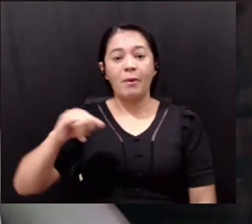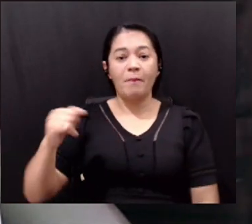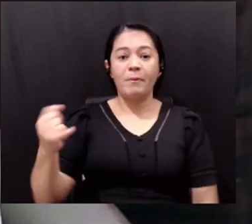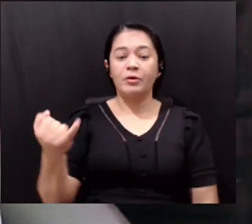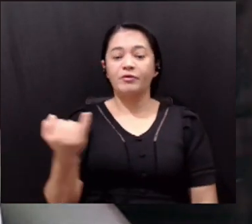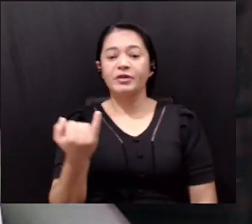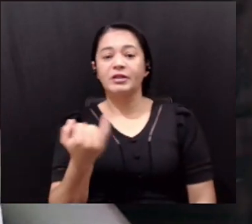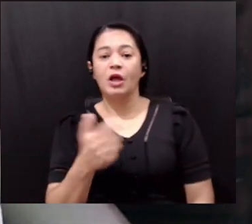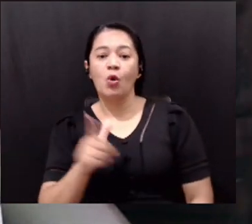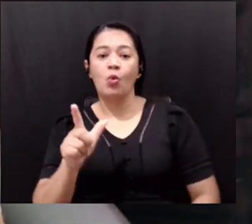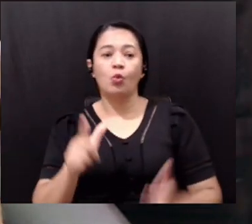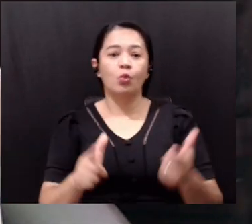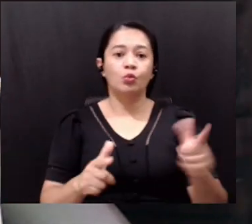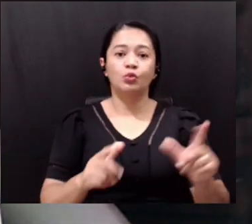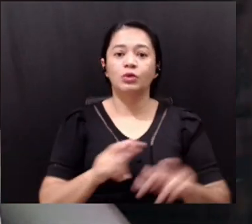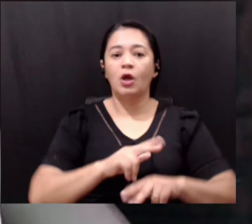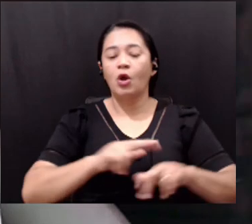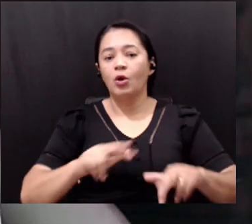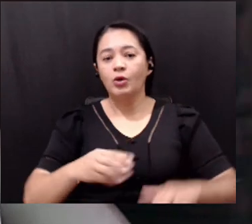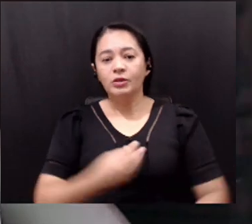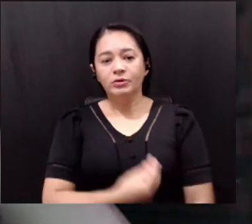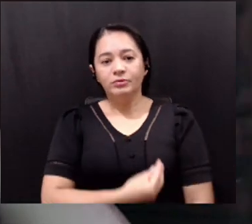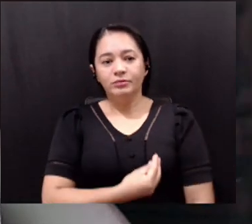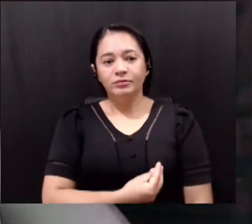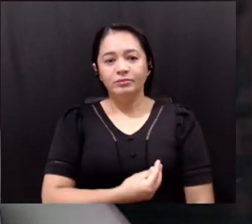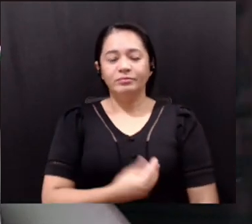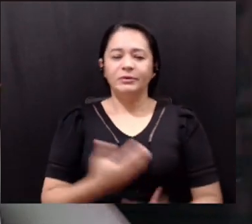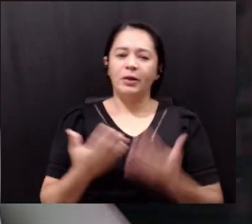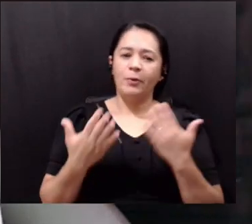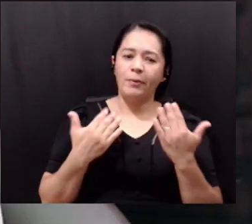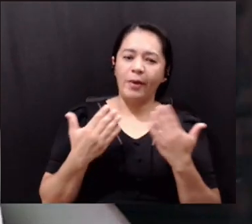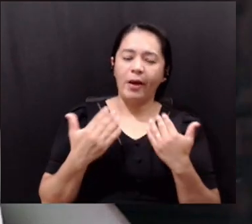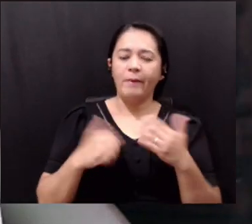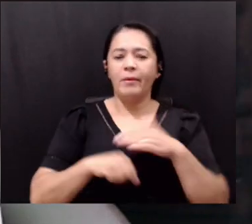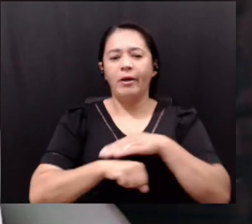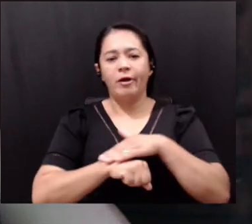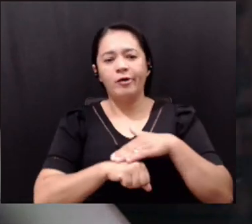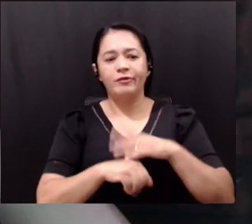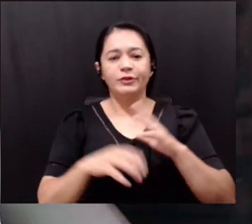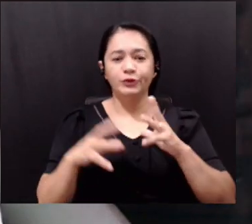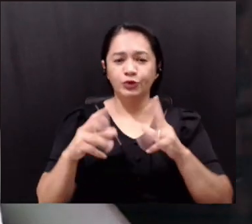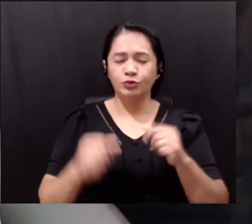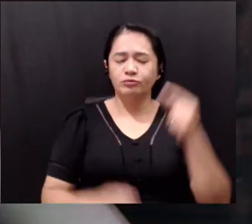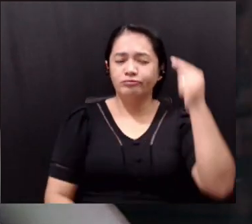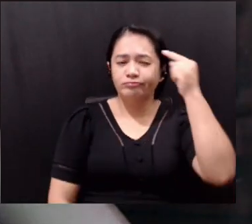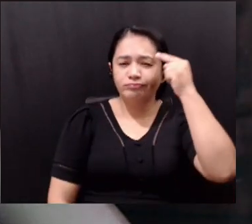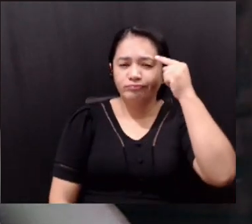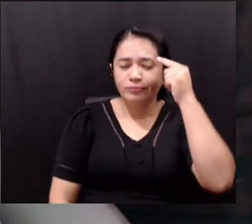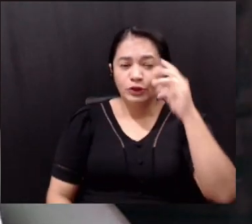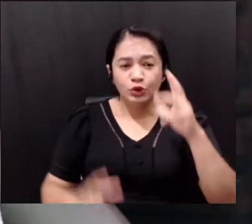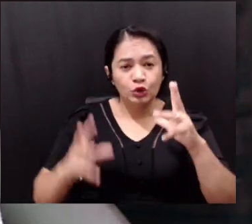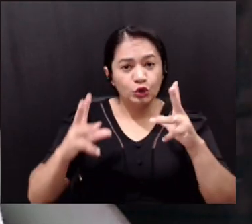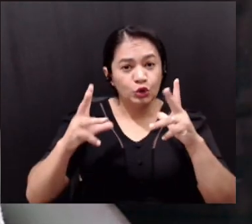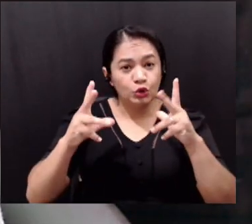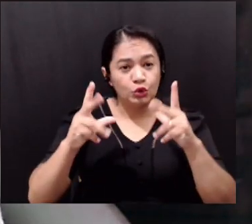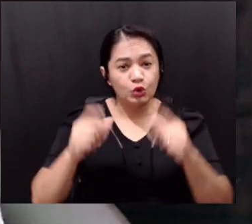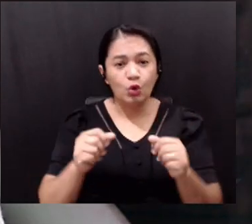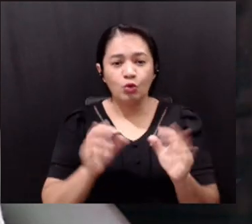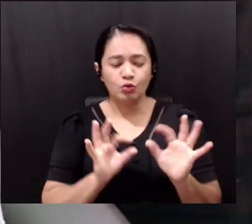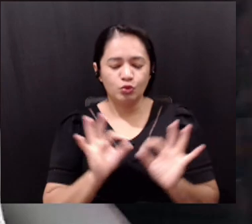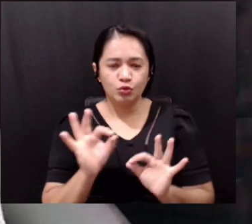vida. Então, o papo, a conversa, todo o pensamento, todo o microgerenciamento de